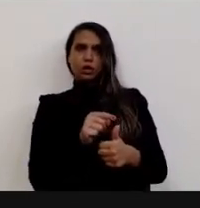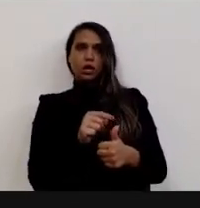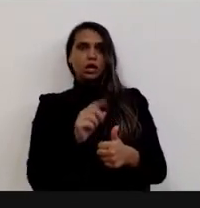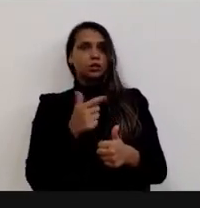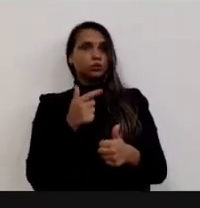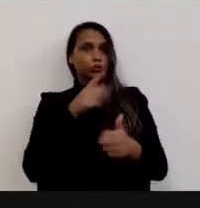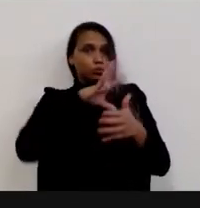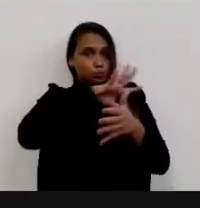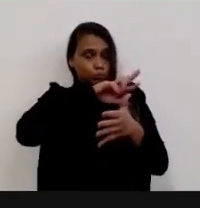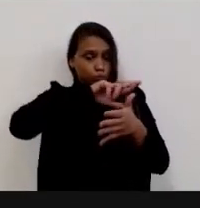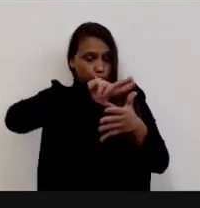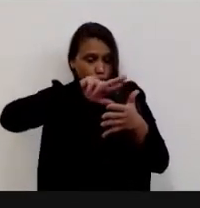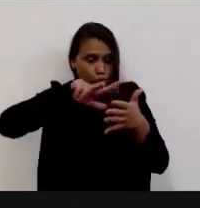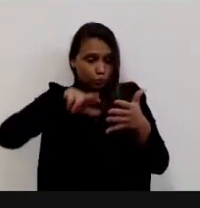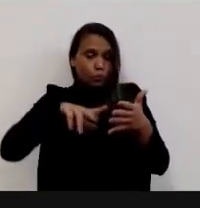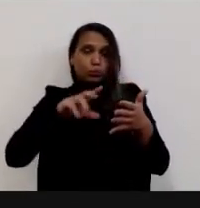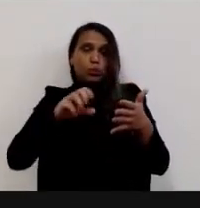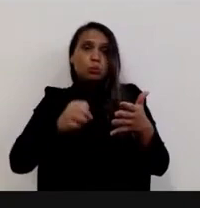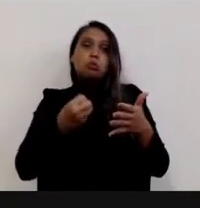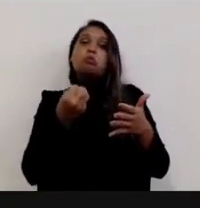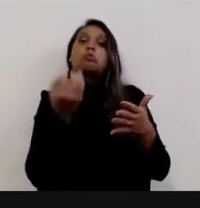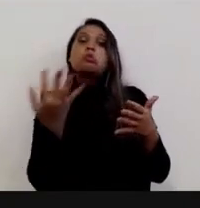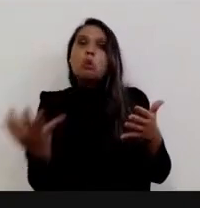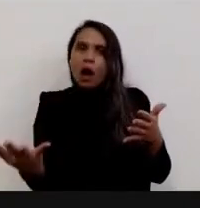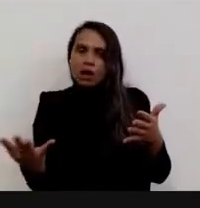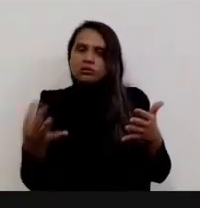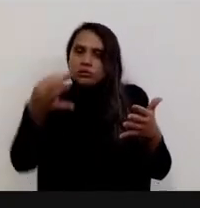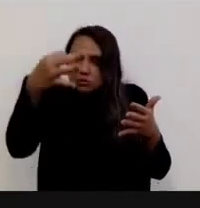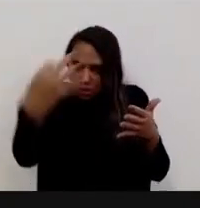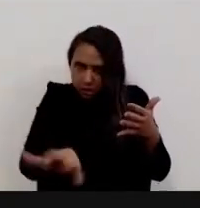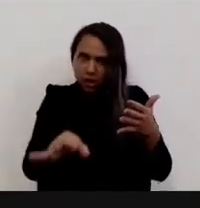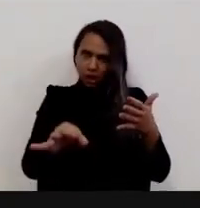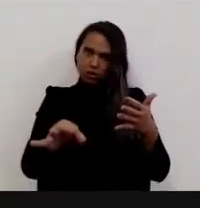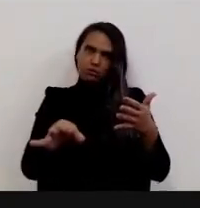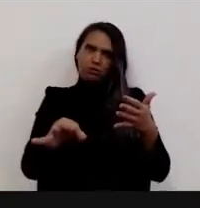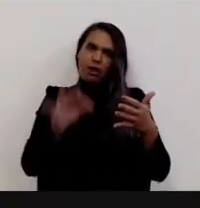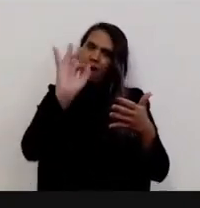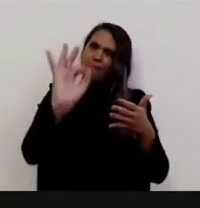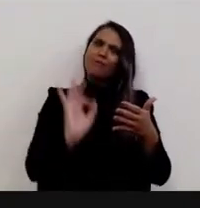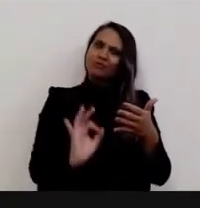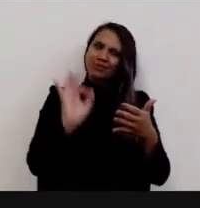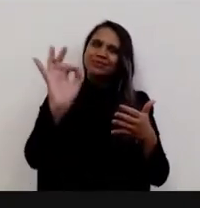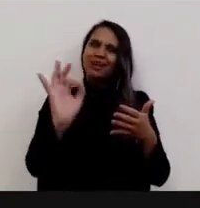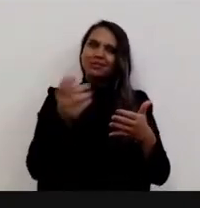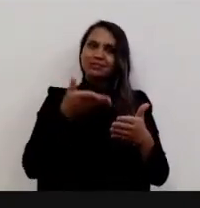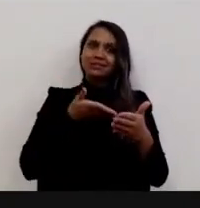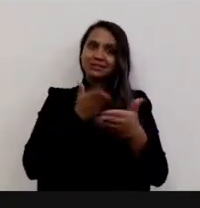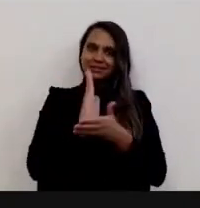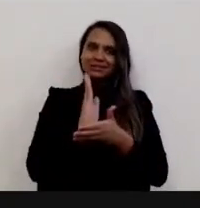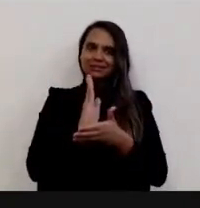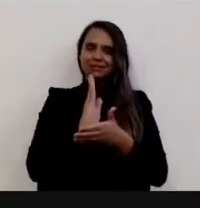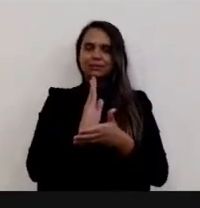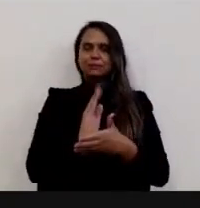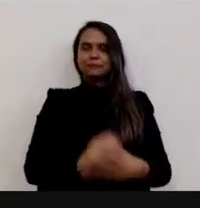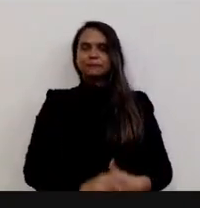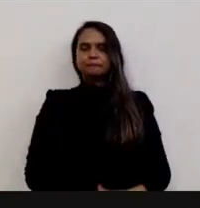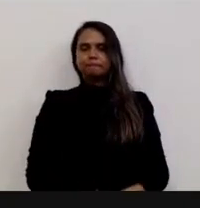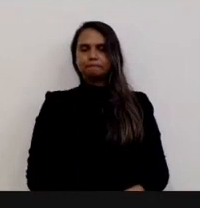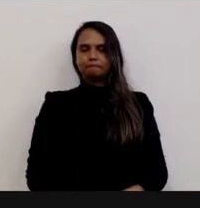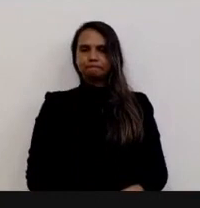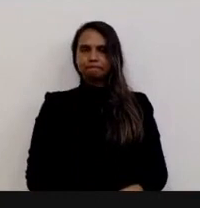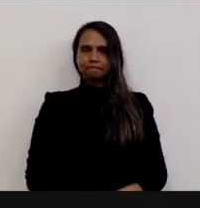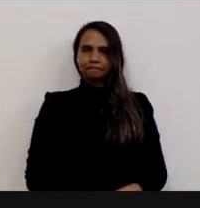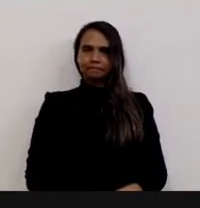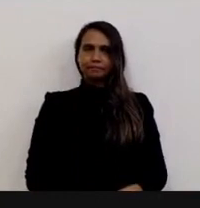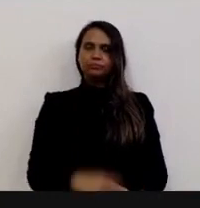avaliei que são anomalias, quais que são realmente anomalias? Dá um percentual de acerto, que é a precisão.